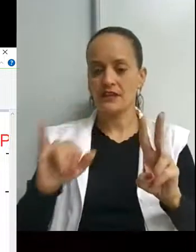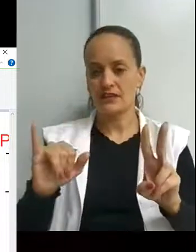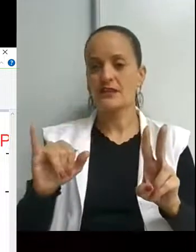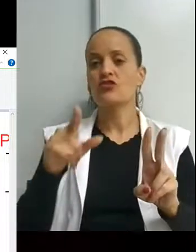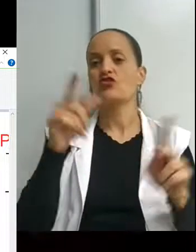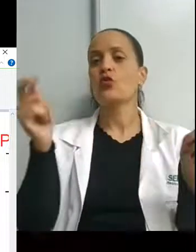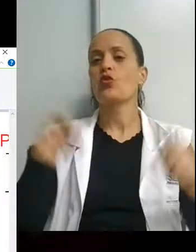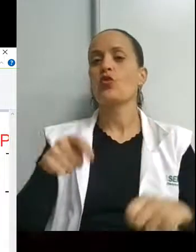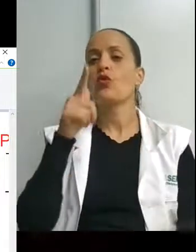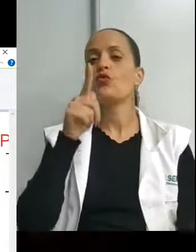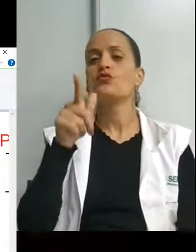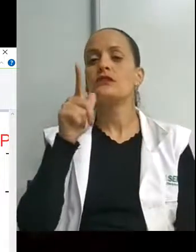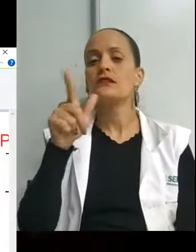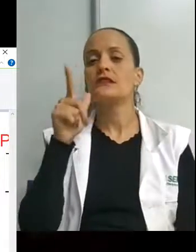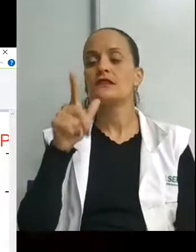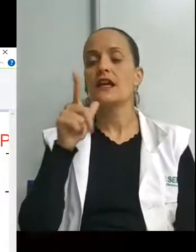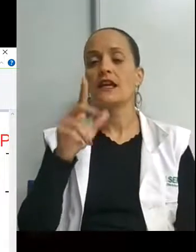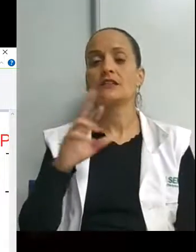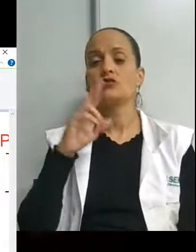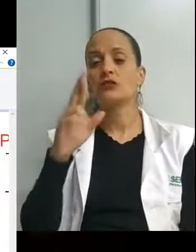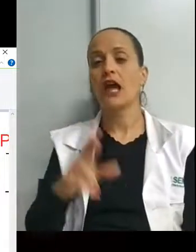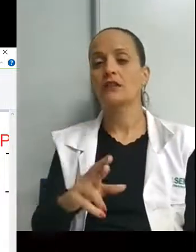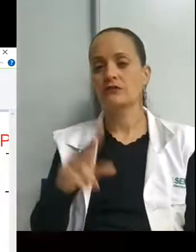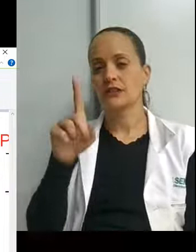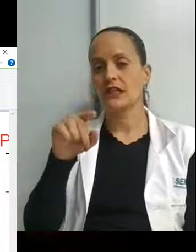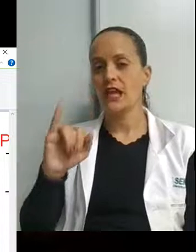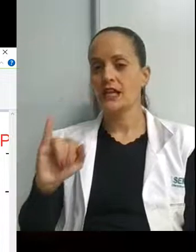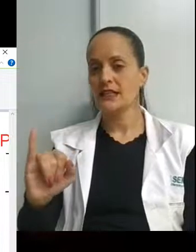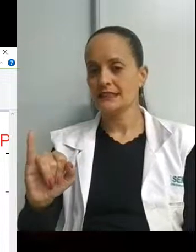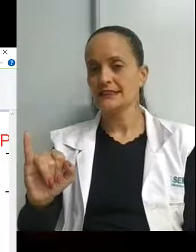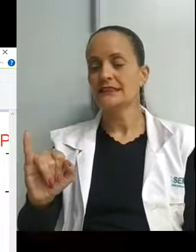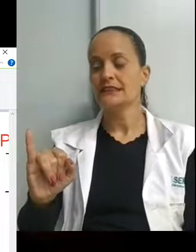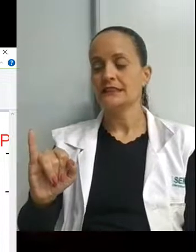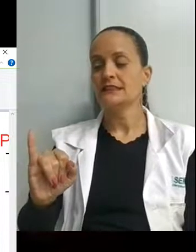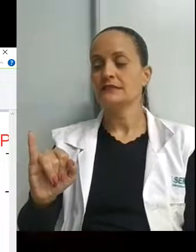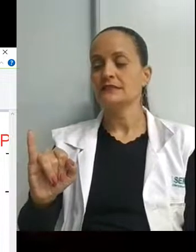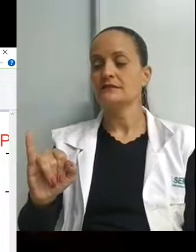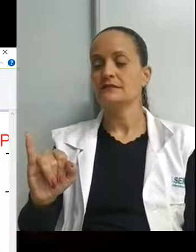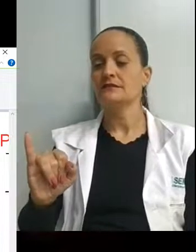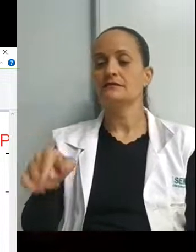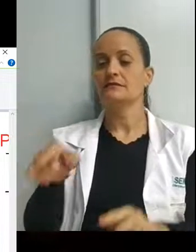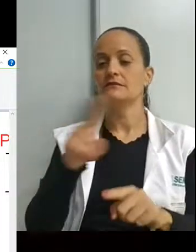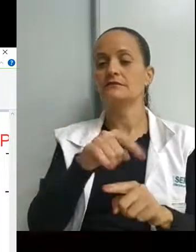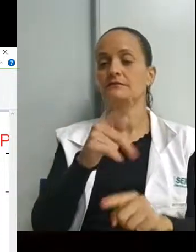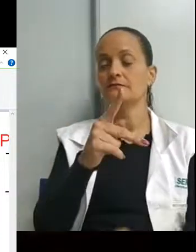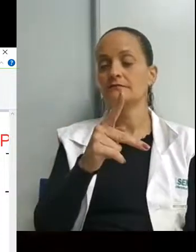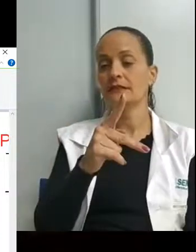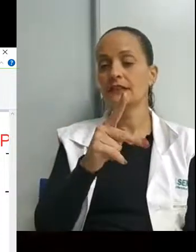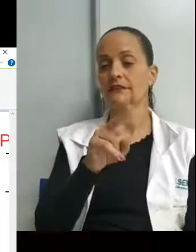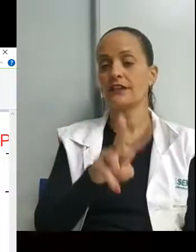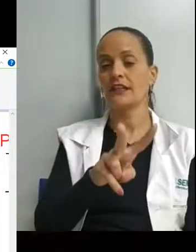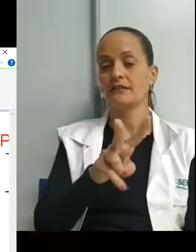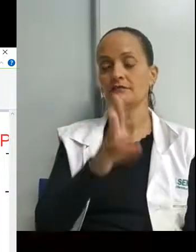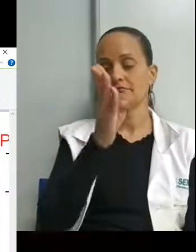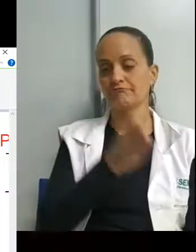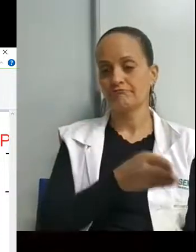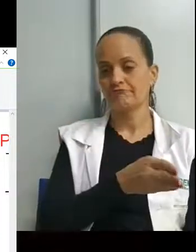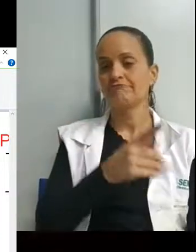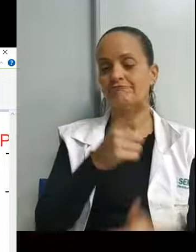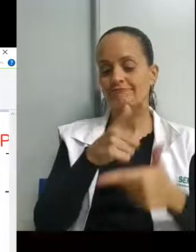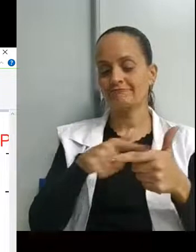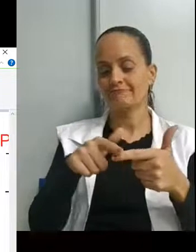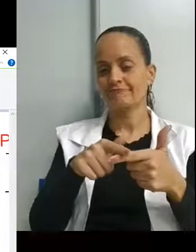quê? Pela tensão. Vou colocar aqui, V, certo? Agora eu vou jogar os valores, ó. Então, a corrente